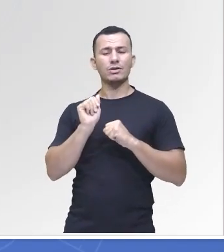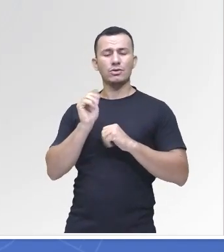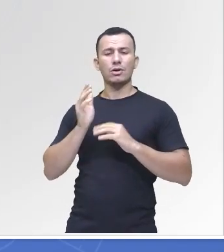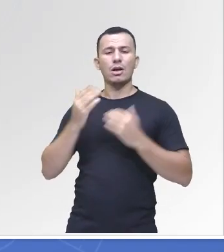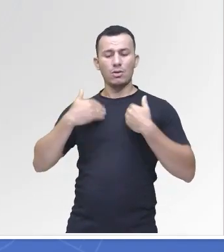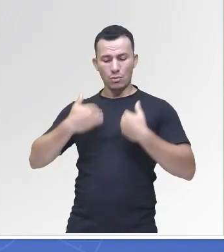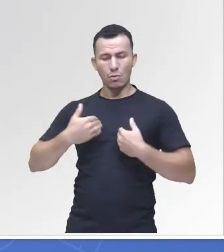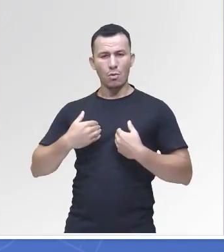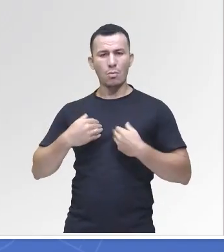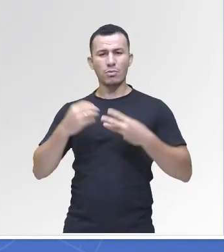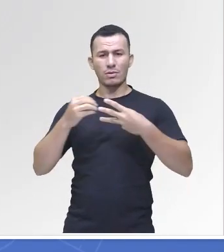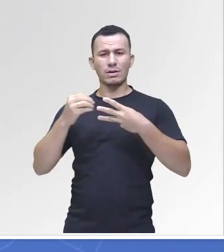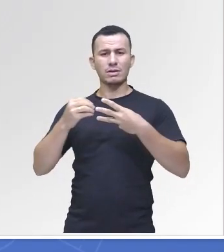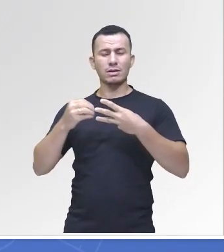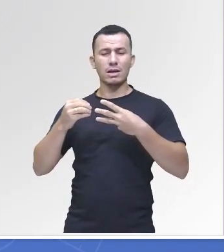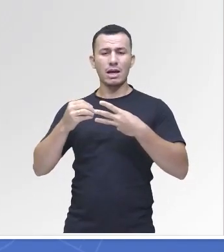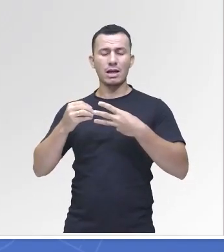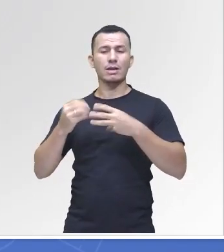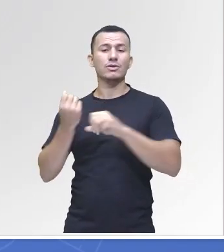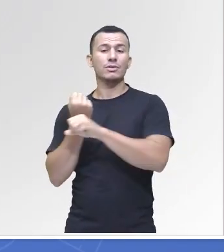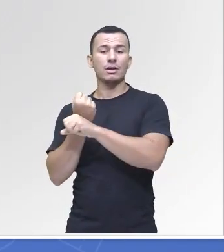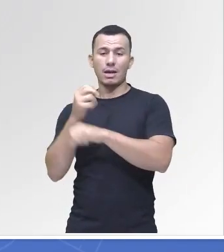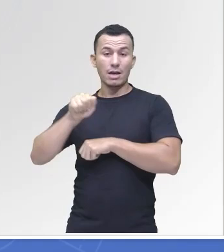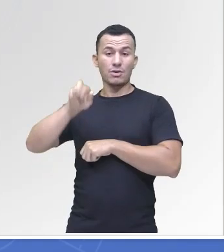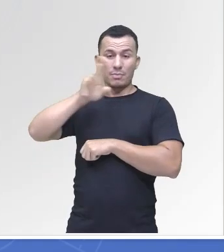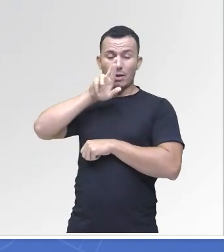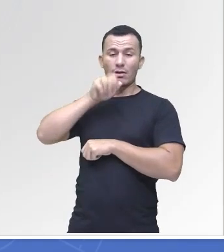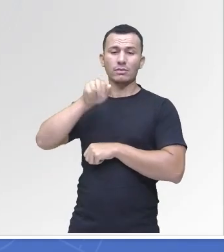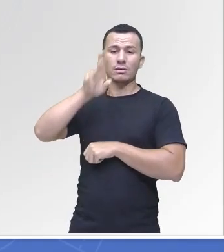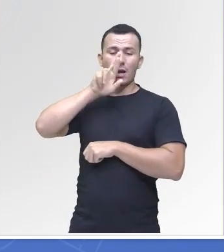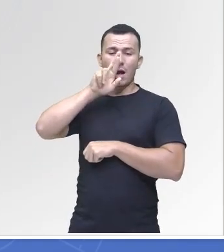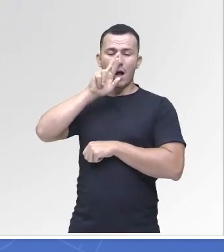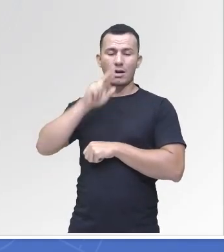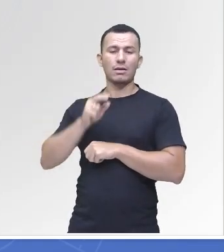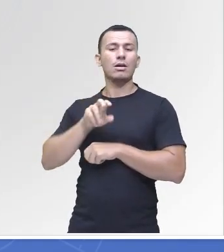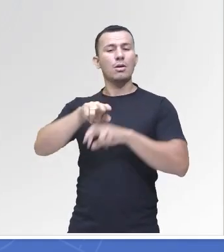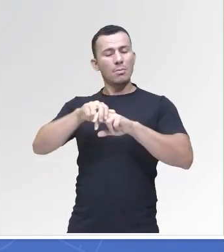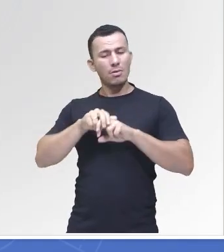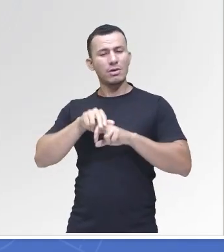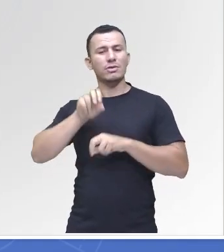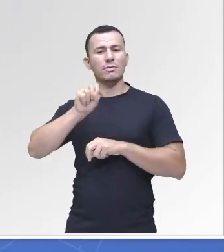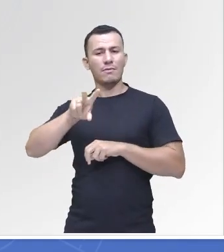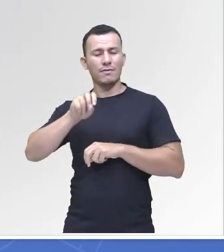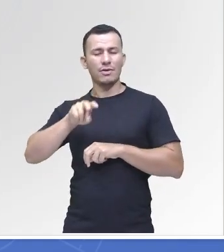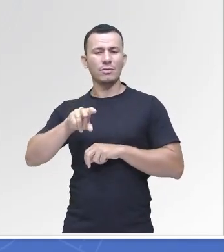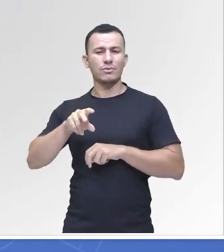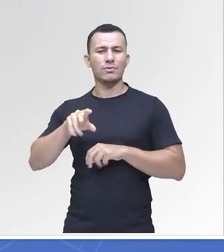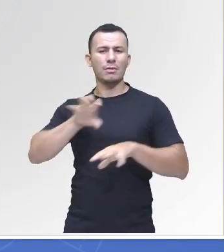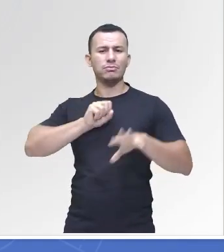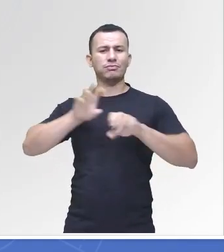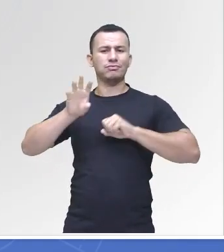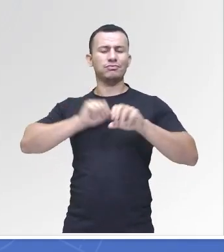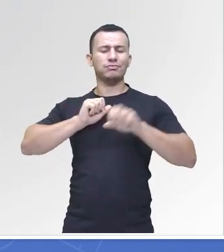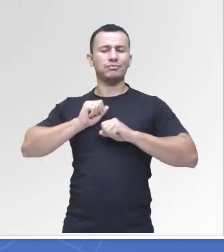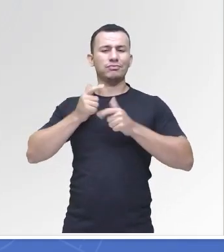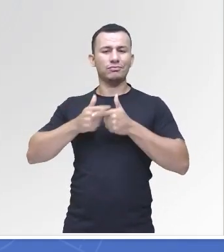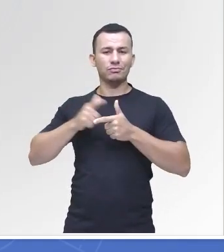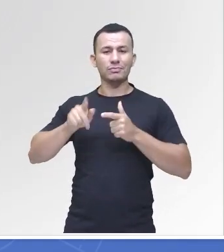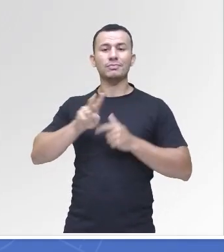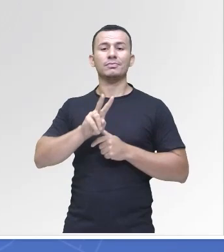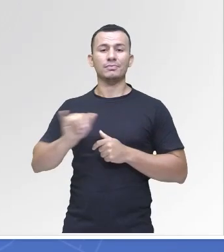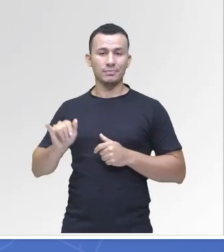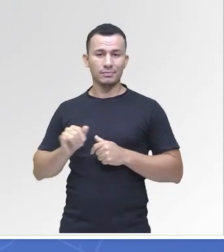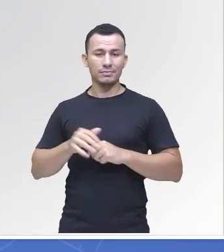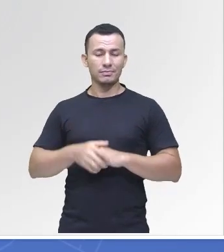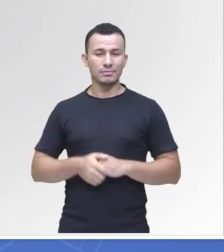ali nas células que fazem parte do nosso sistema respiratório. Tá? Por isso que ele atinge ali esse sistema, né, onde tem os maiores